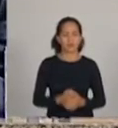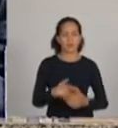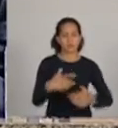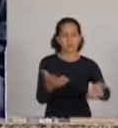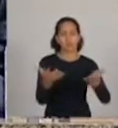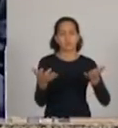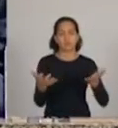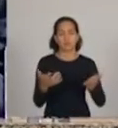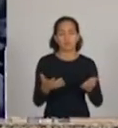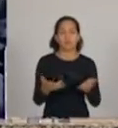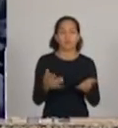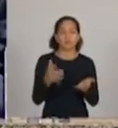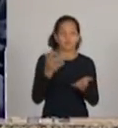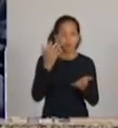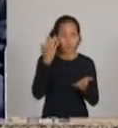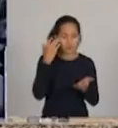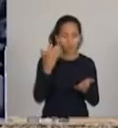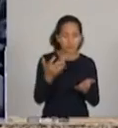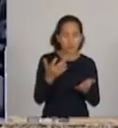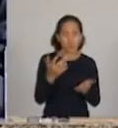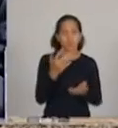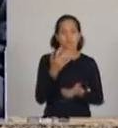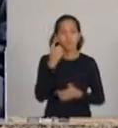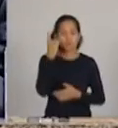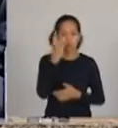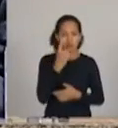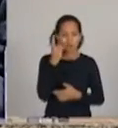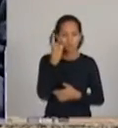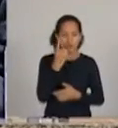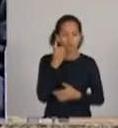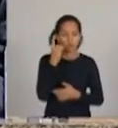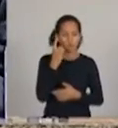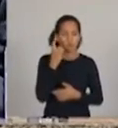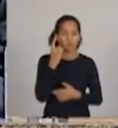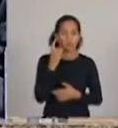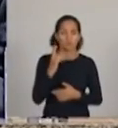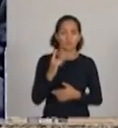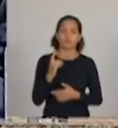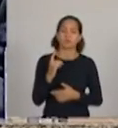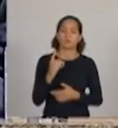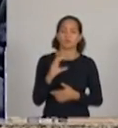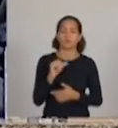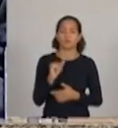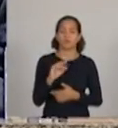ao tempo. O próximo deputado, o deputado Carlos Von.